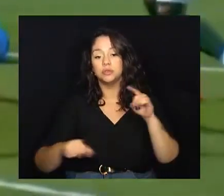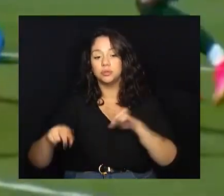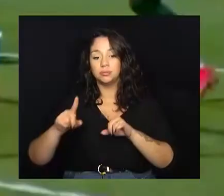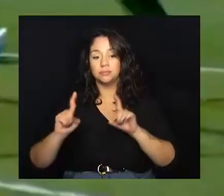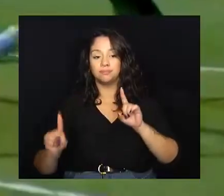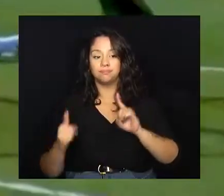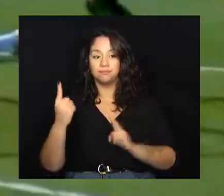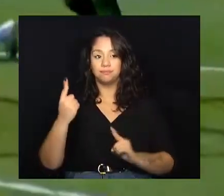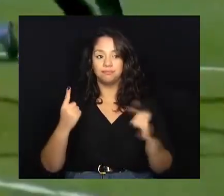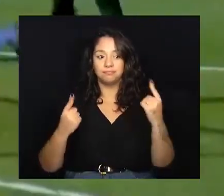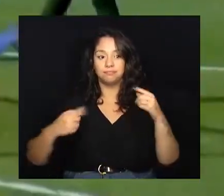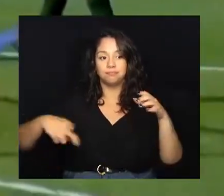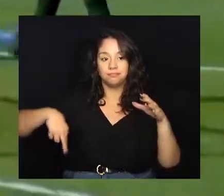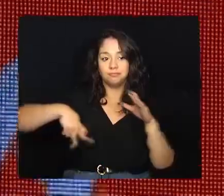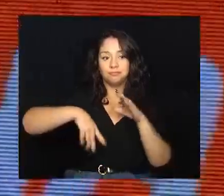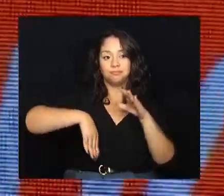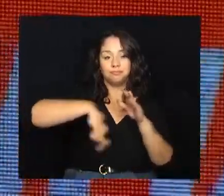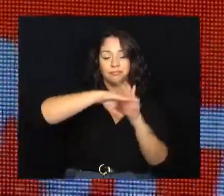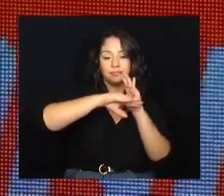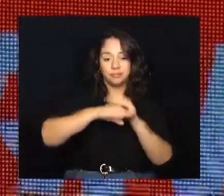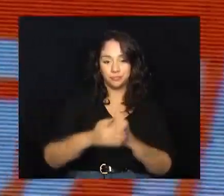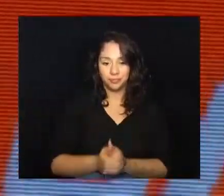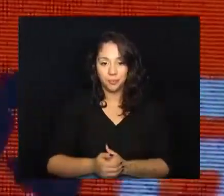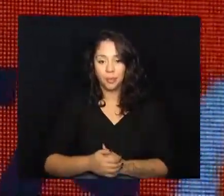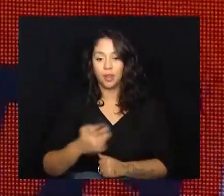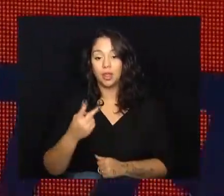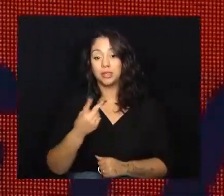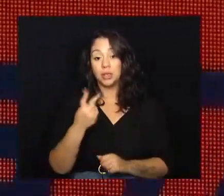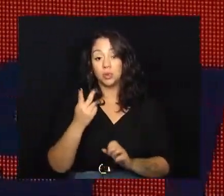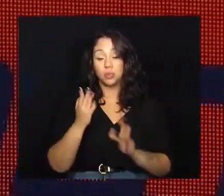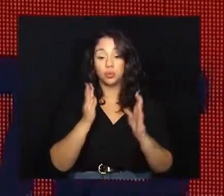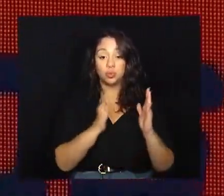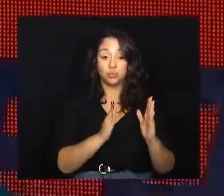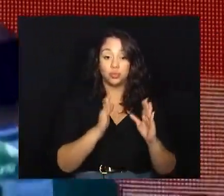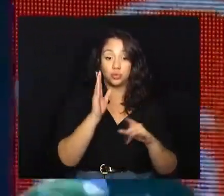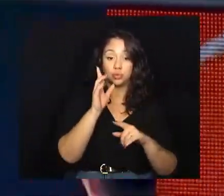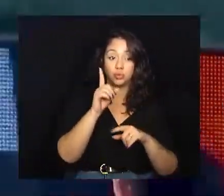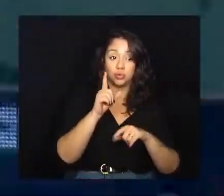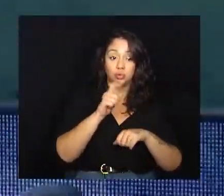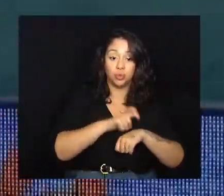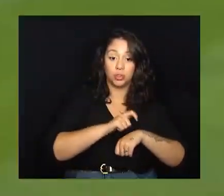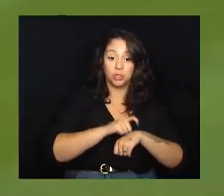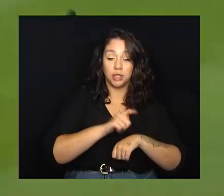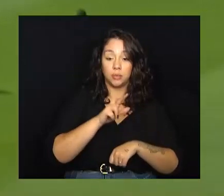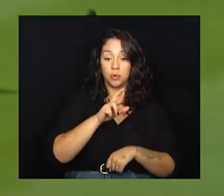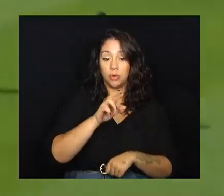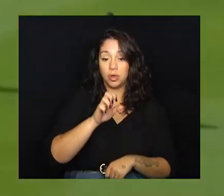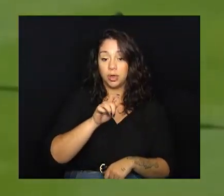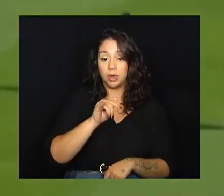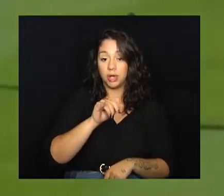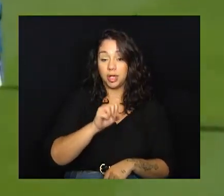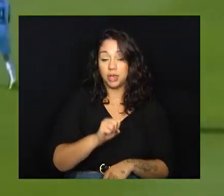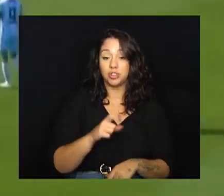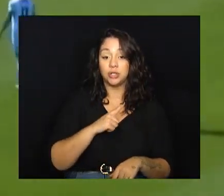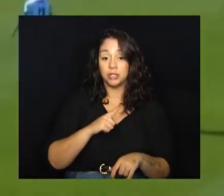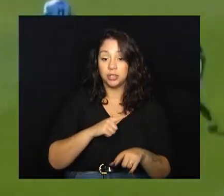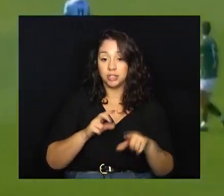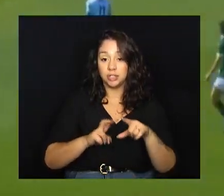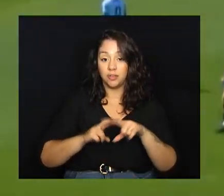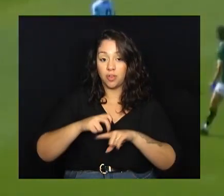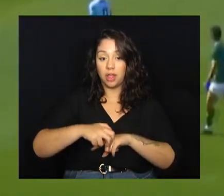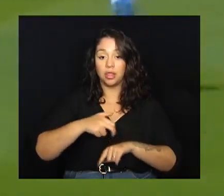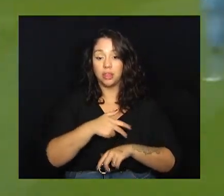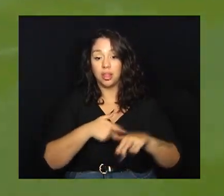um a um no segundo tempo aos 10 minutos Regis saiu do banco de reservas e